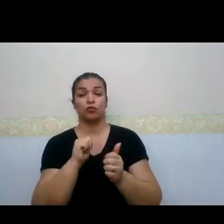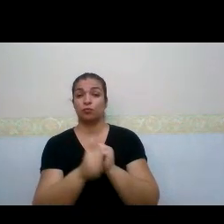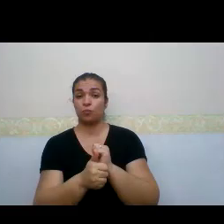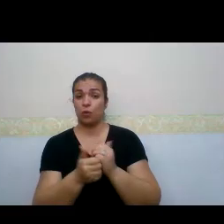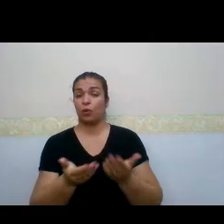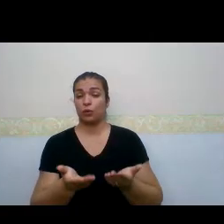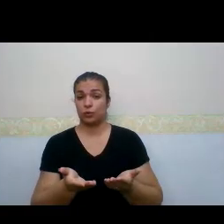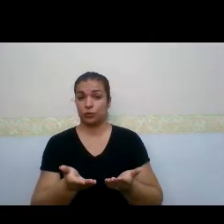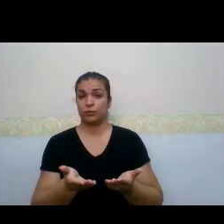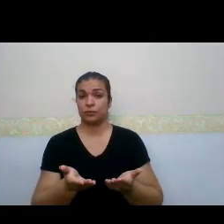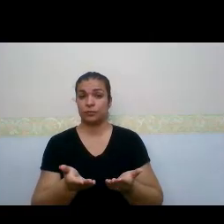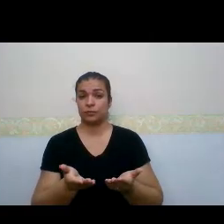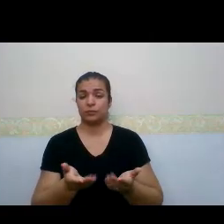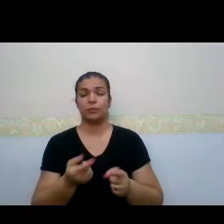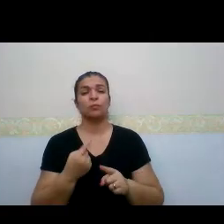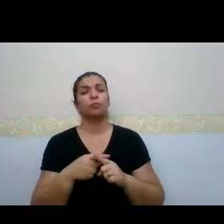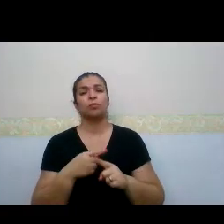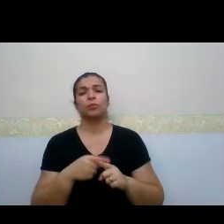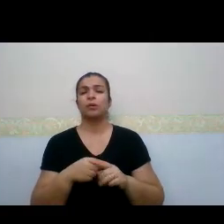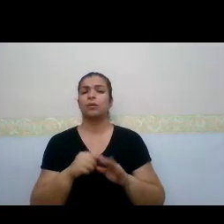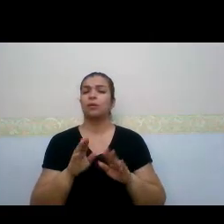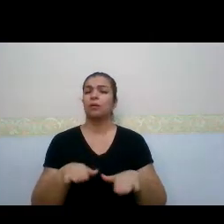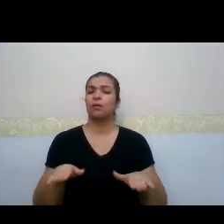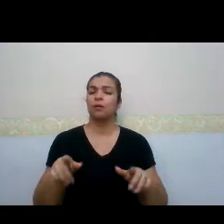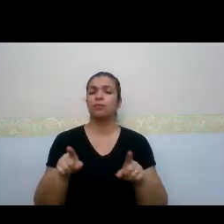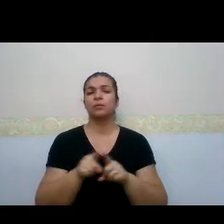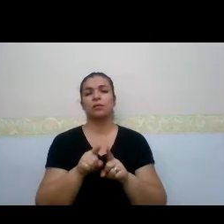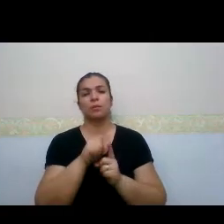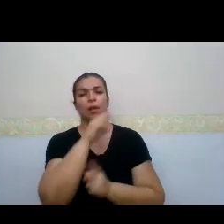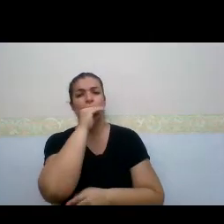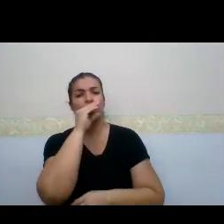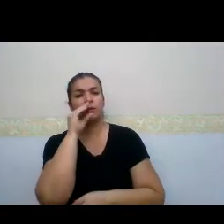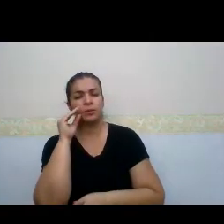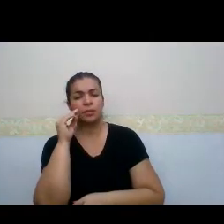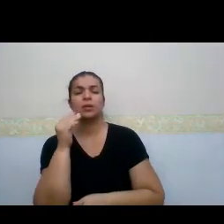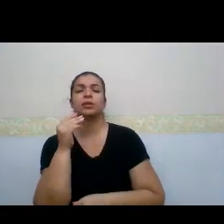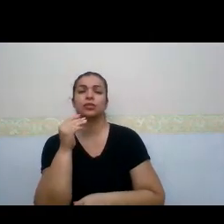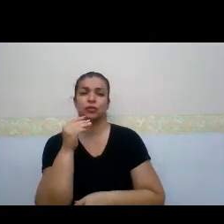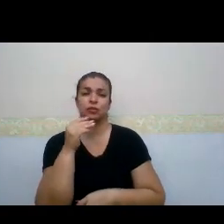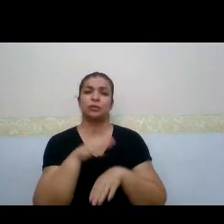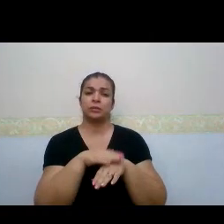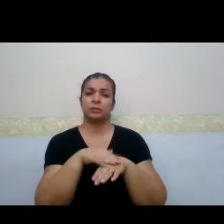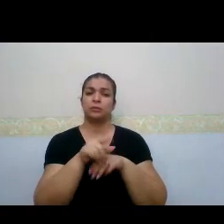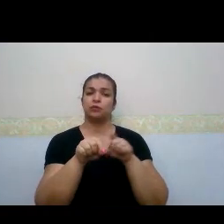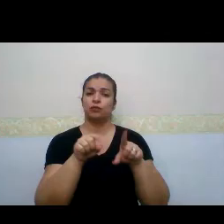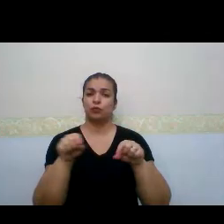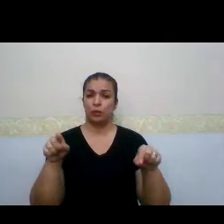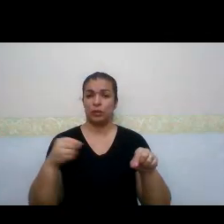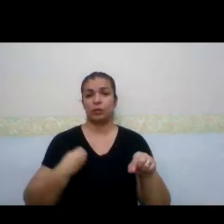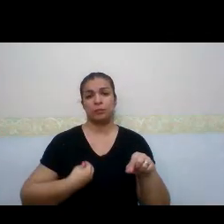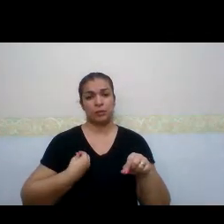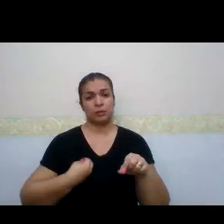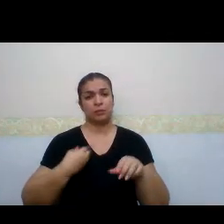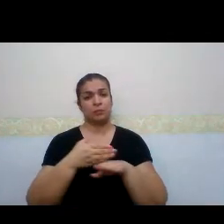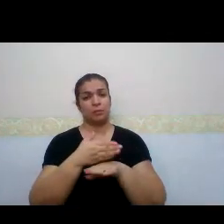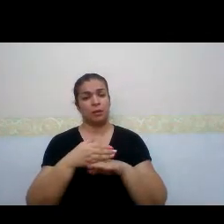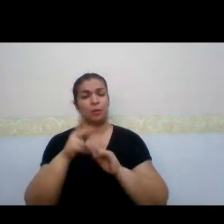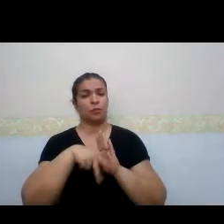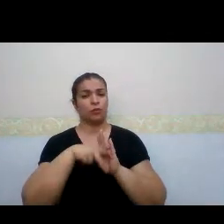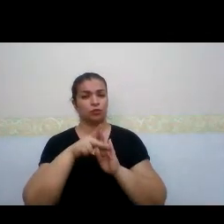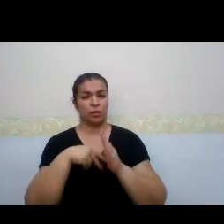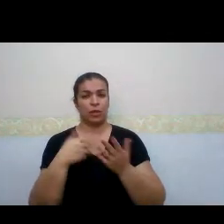que as crianças, os adolescentes envolvidos, selecionados para esses projetos, por que que eles se esforçam